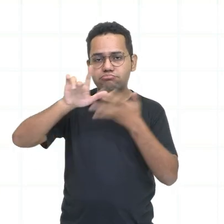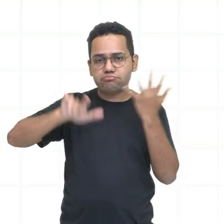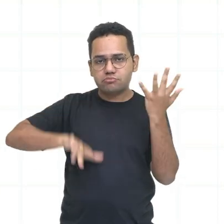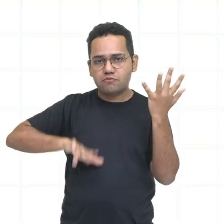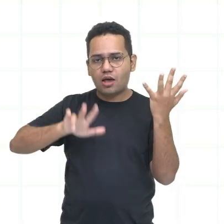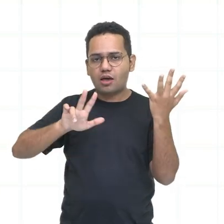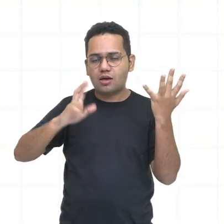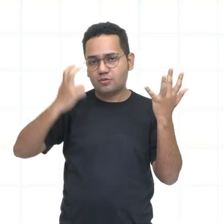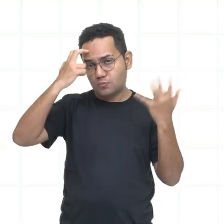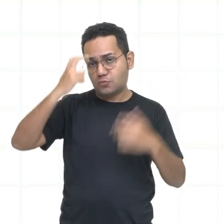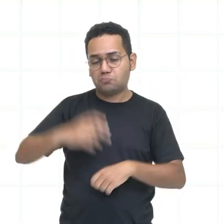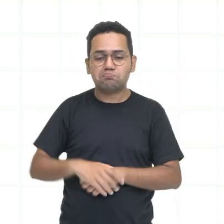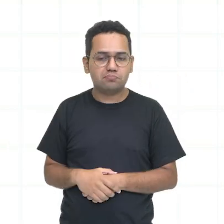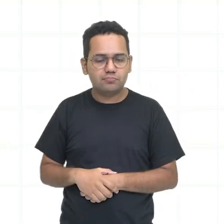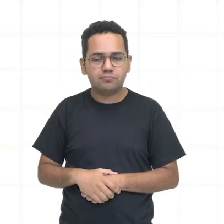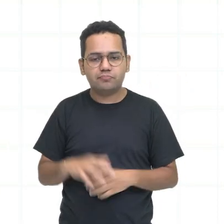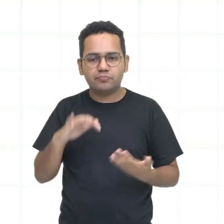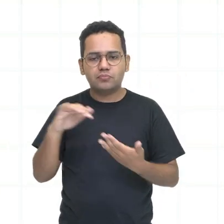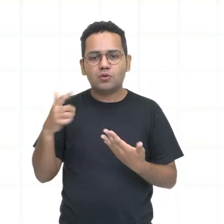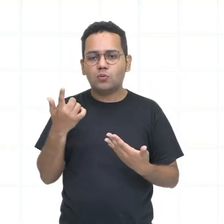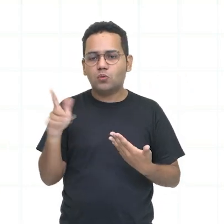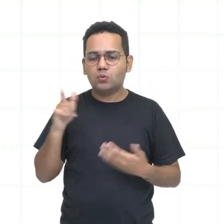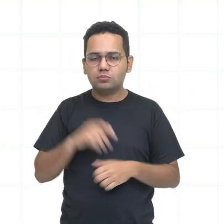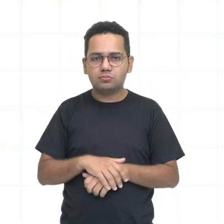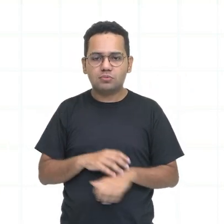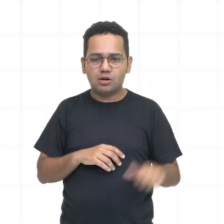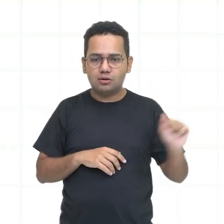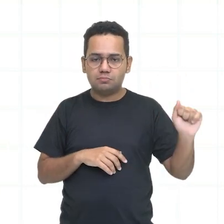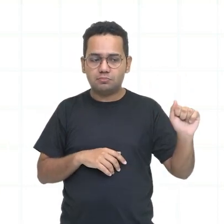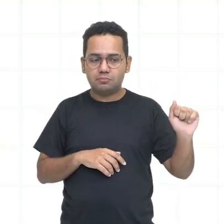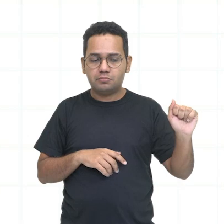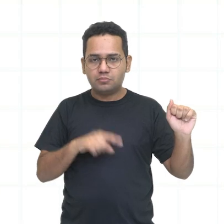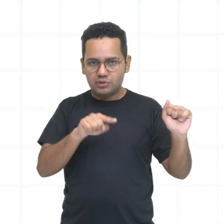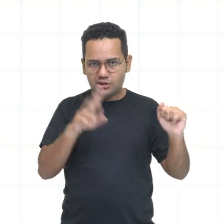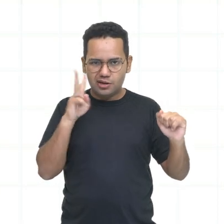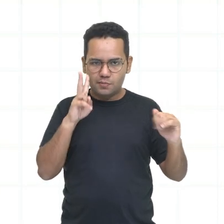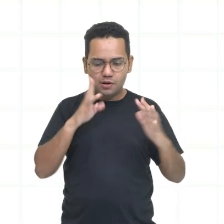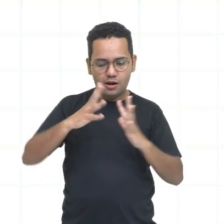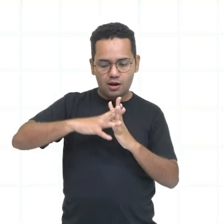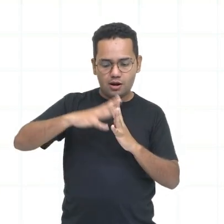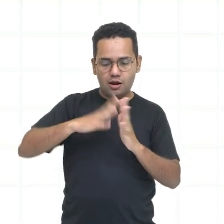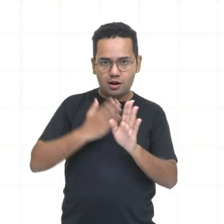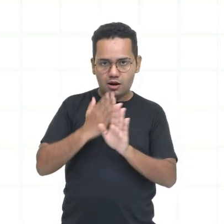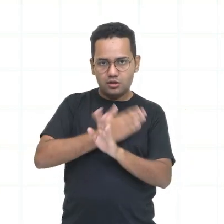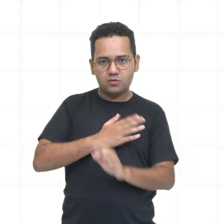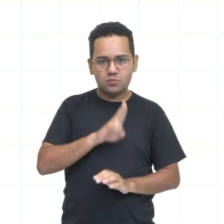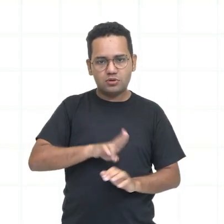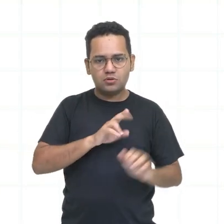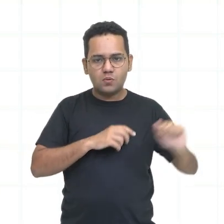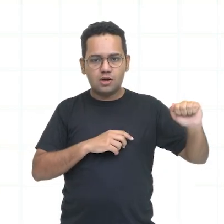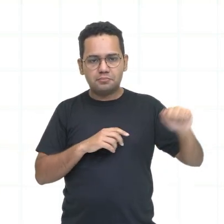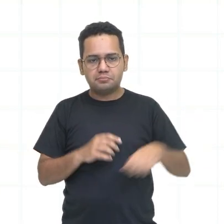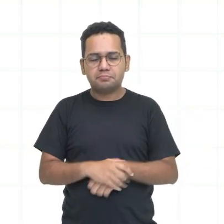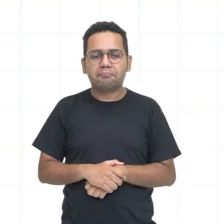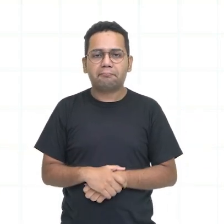identidades cultural diversas. Outro exemplo, a growing awareness of cultural diversity